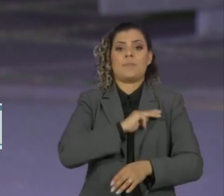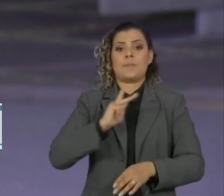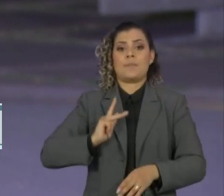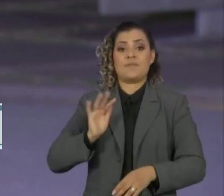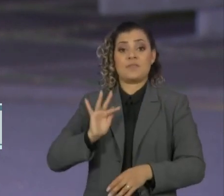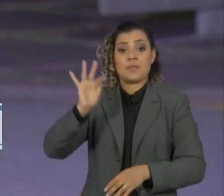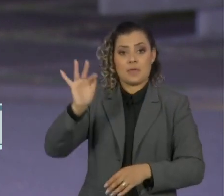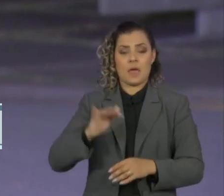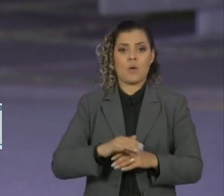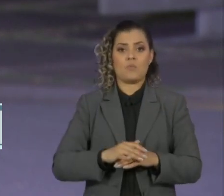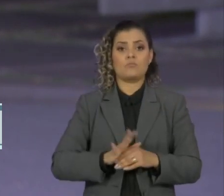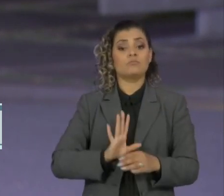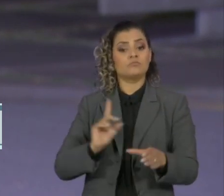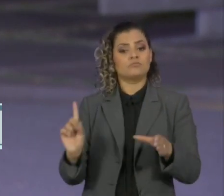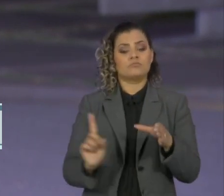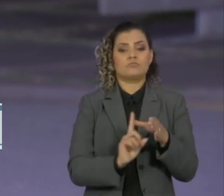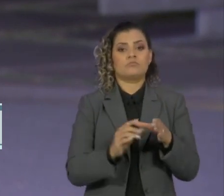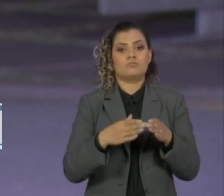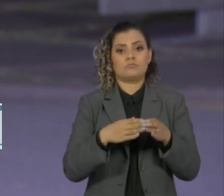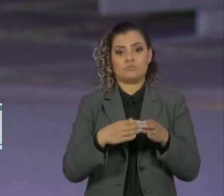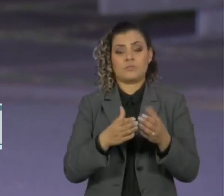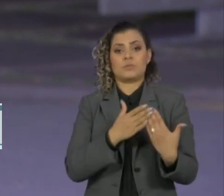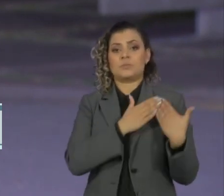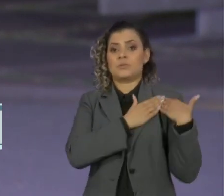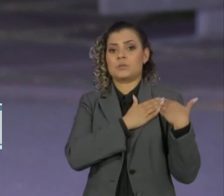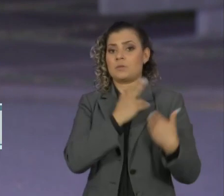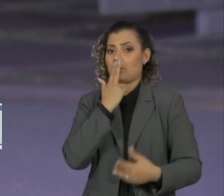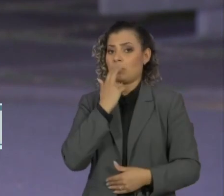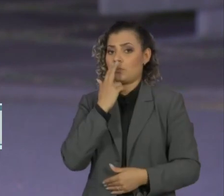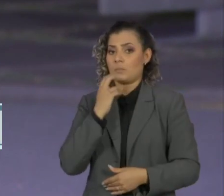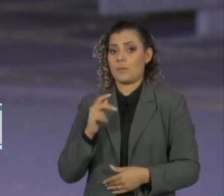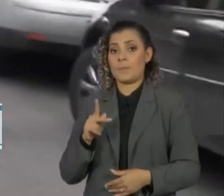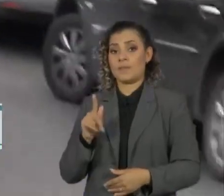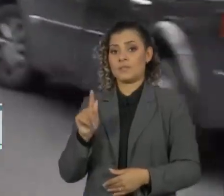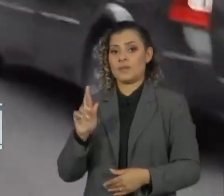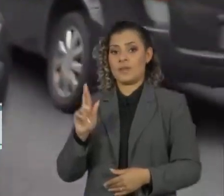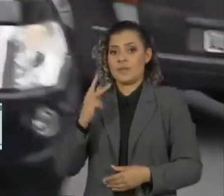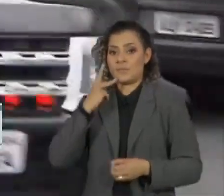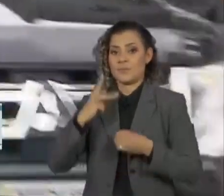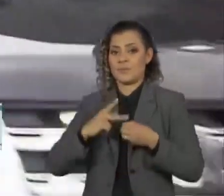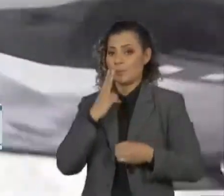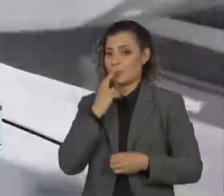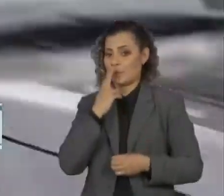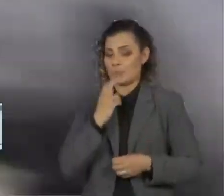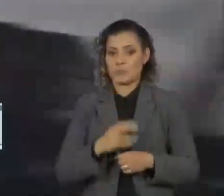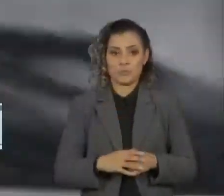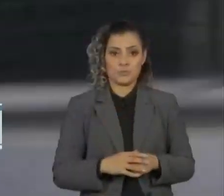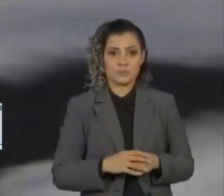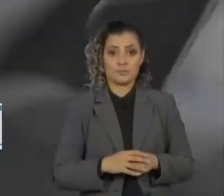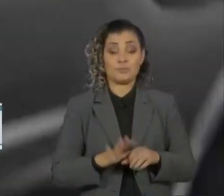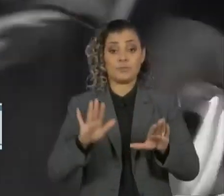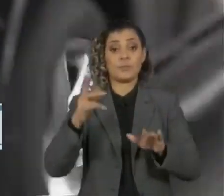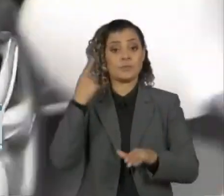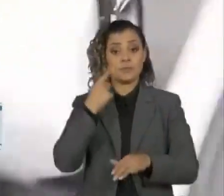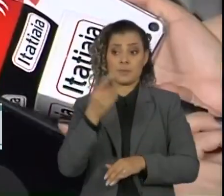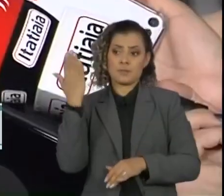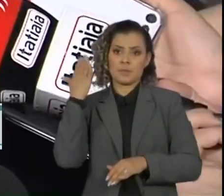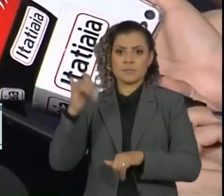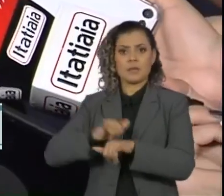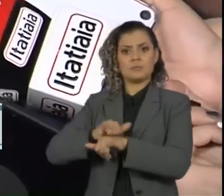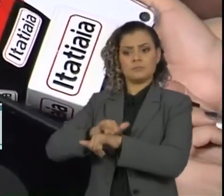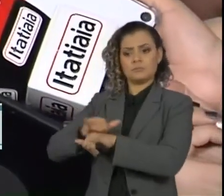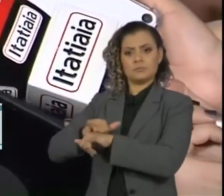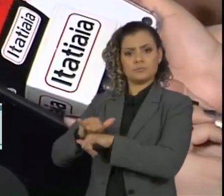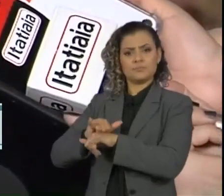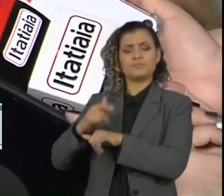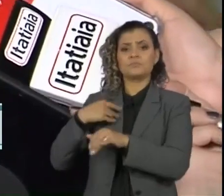Federal, presidido pelo Procurador-Geral da República, Augusto Aras. Na semana passada, a Lava Jato já havia enviado ofício pedindo